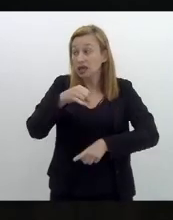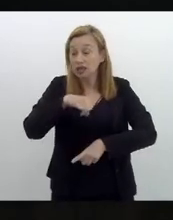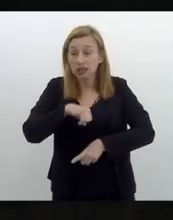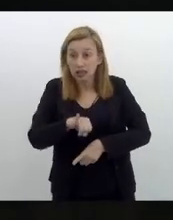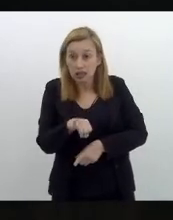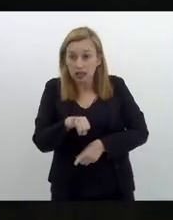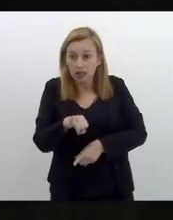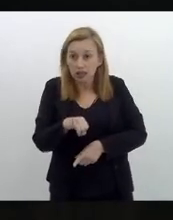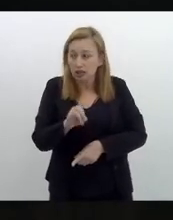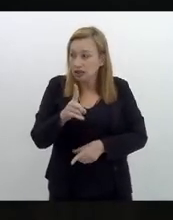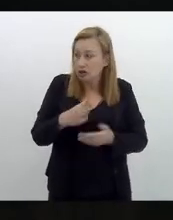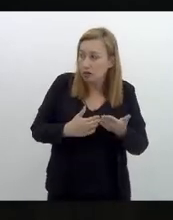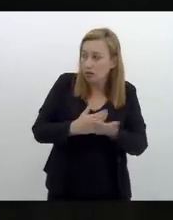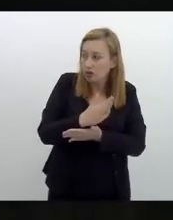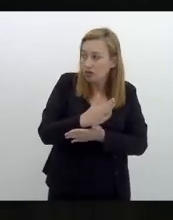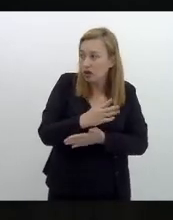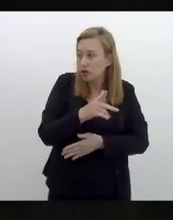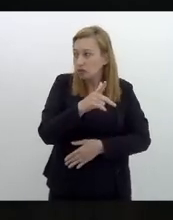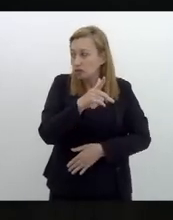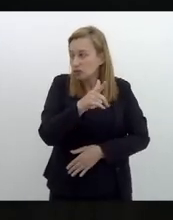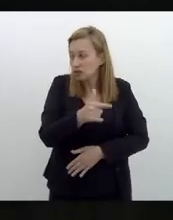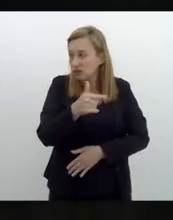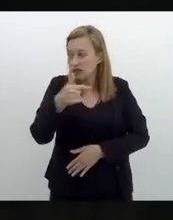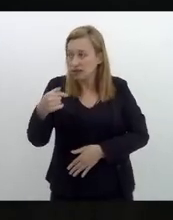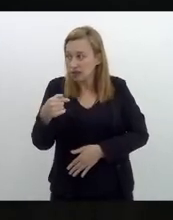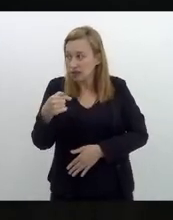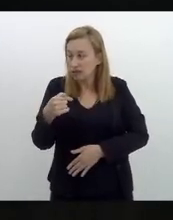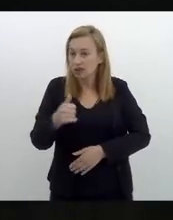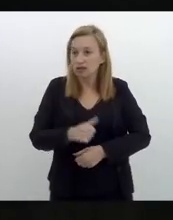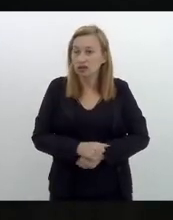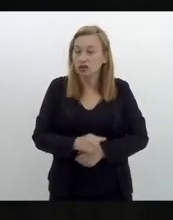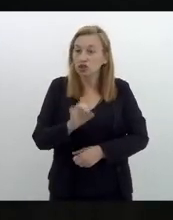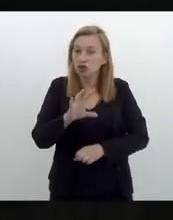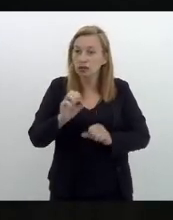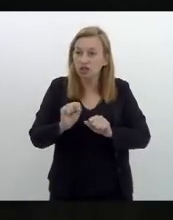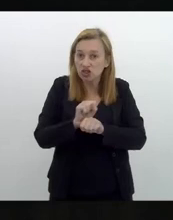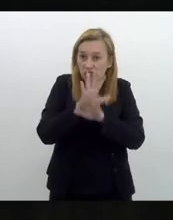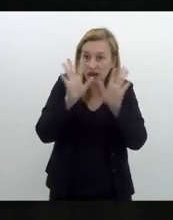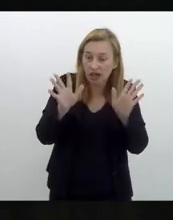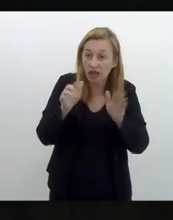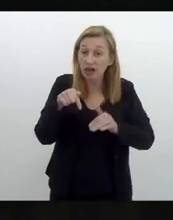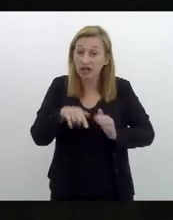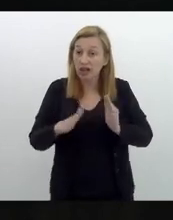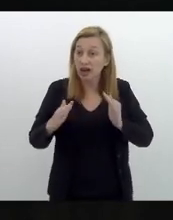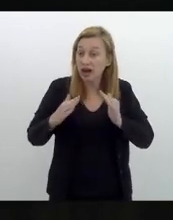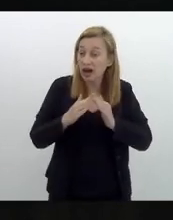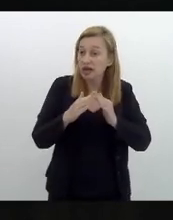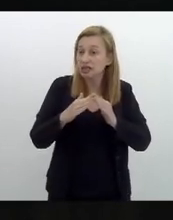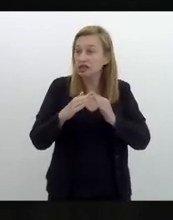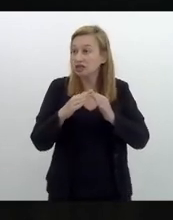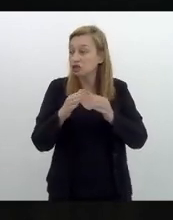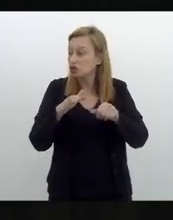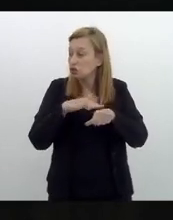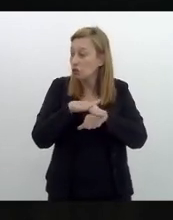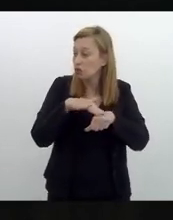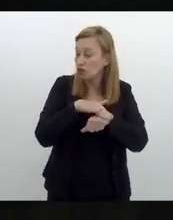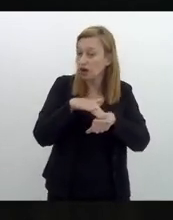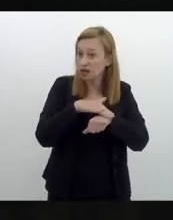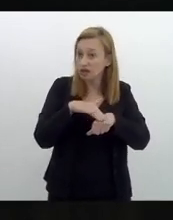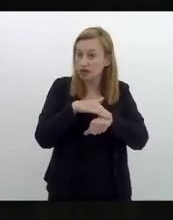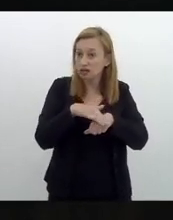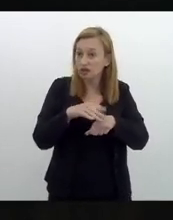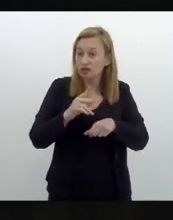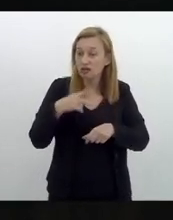não aprovar o 17 vai para o 30 só para deixar claro porque aqui é uma casa de negociação nós estamos fazendo isso desde